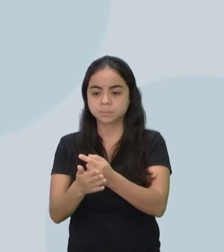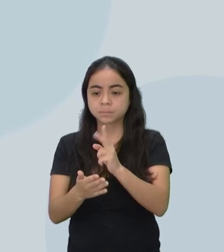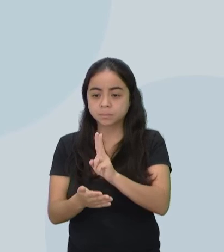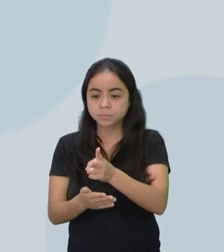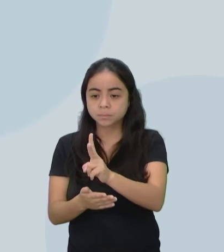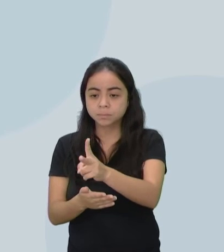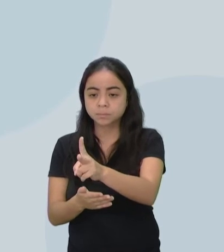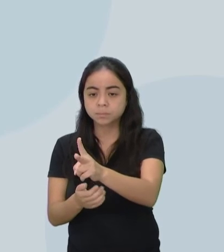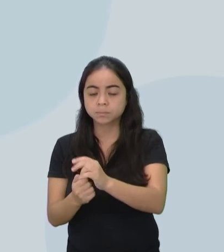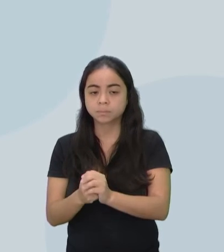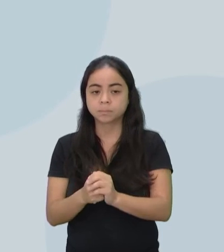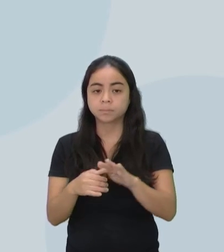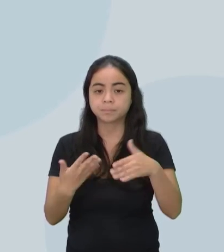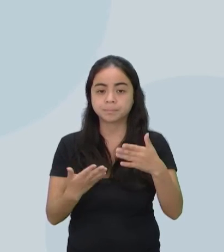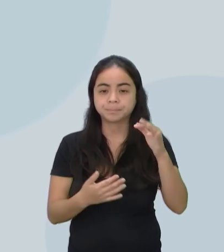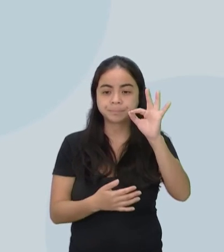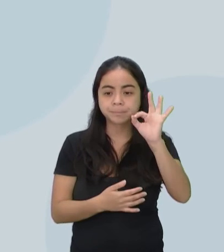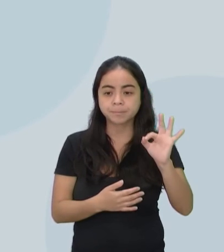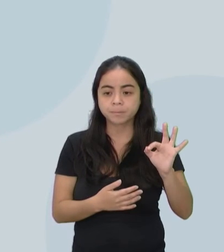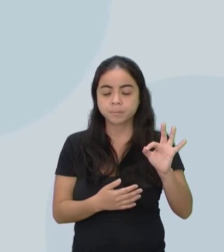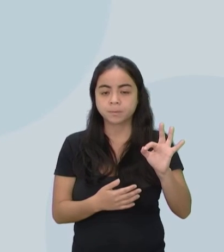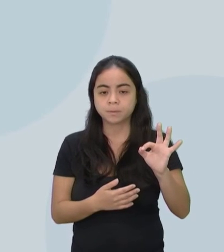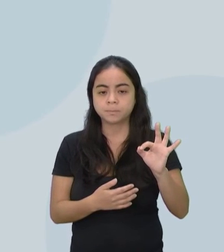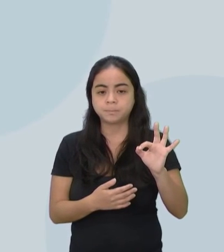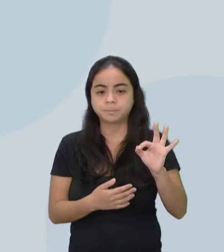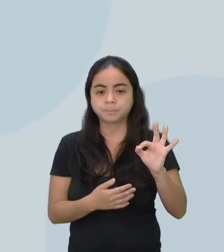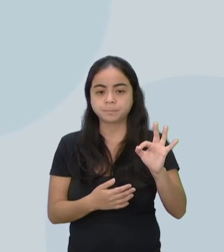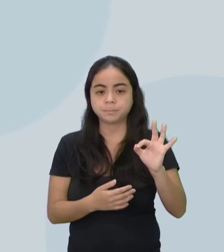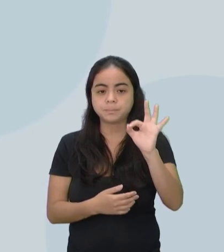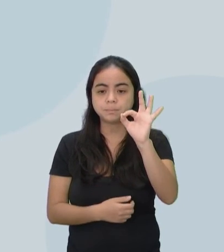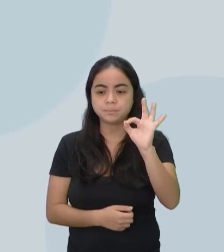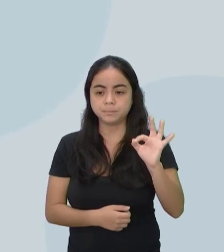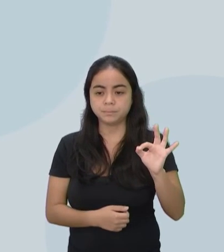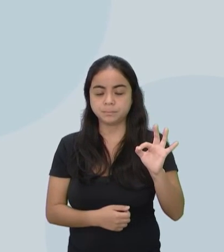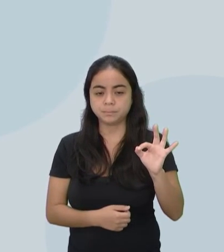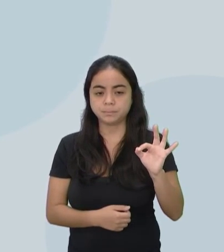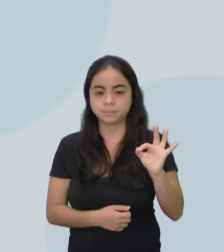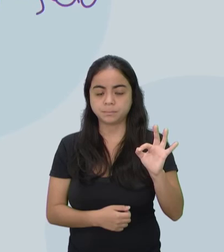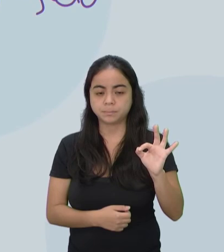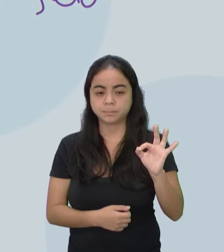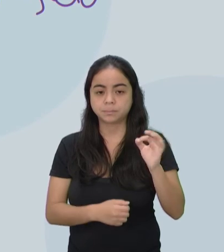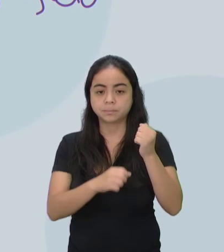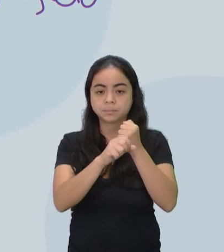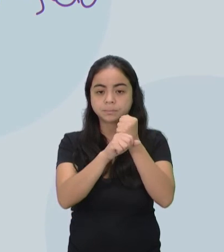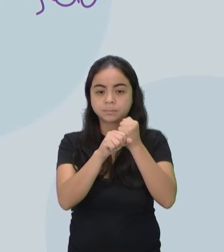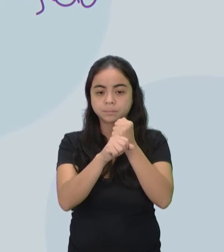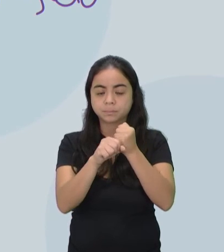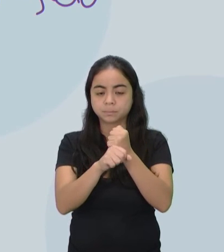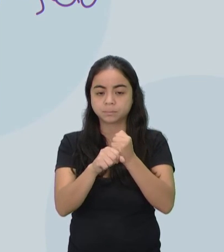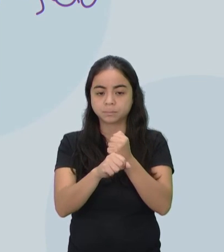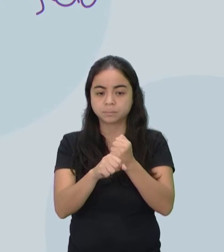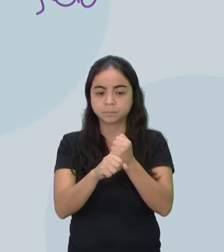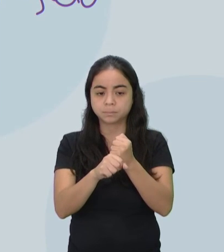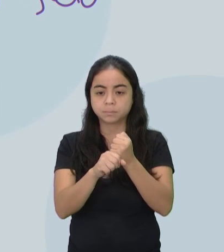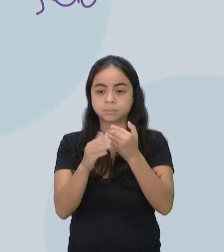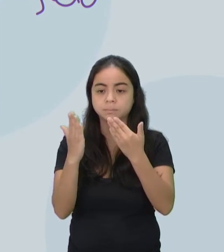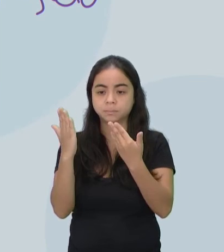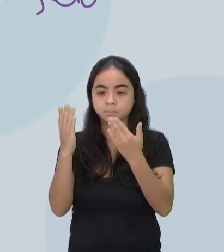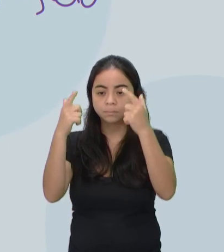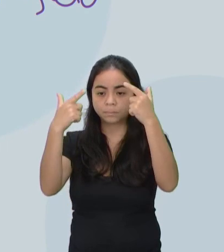quadro? Esse percentual aqui, ó, a porcentagem, nós vamos somar aqui, ó, essa